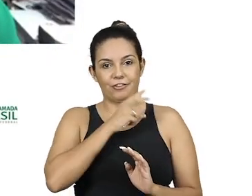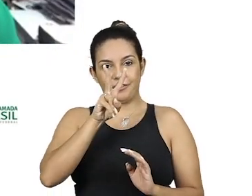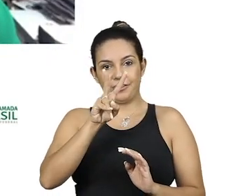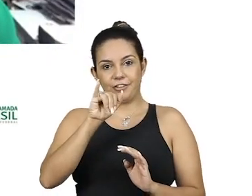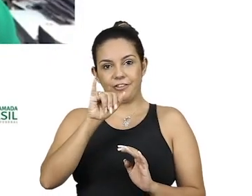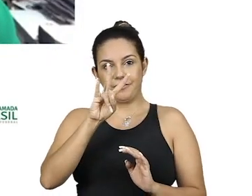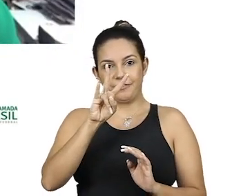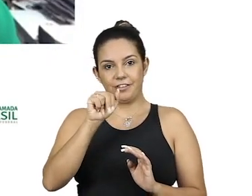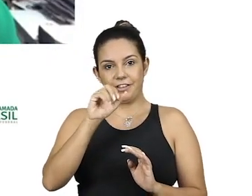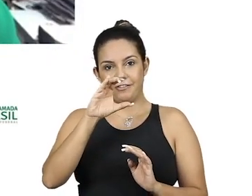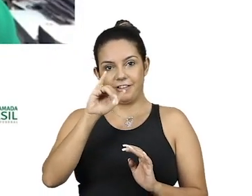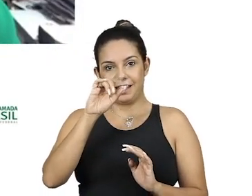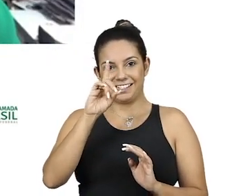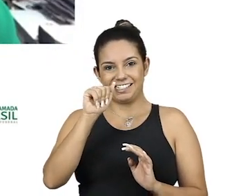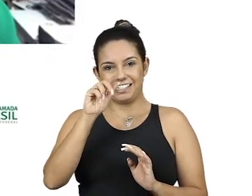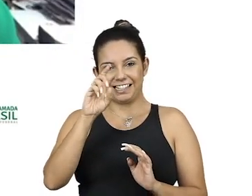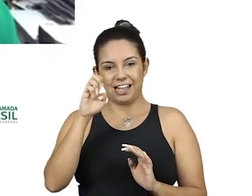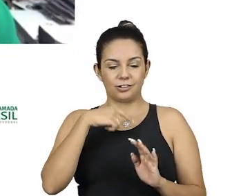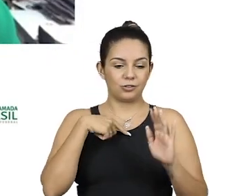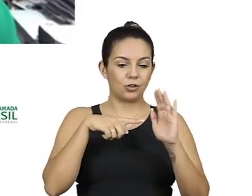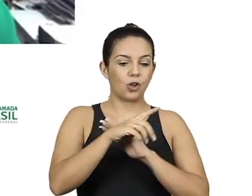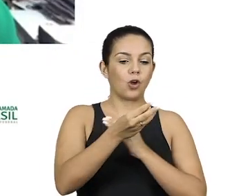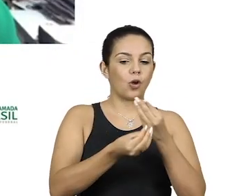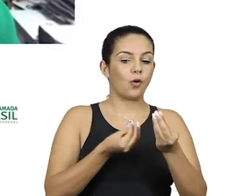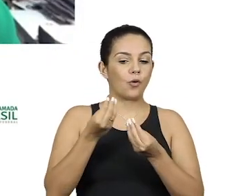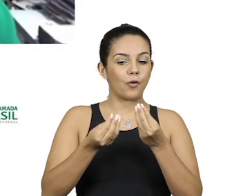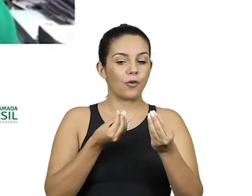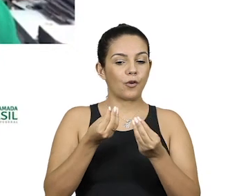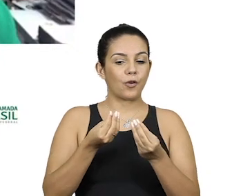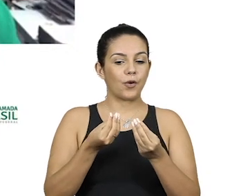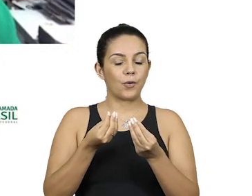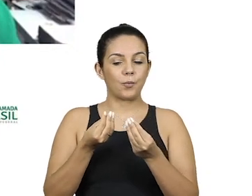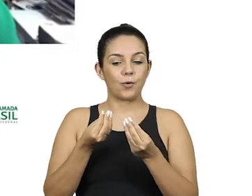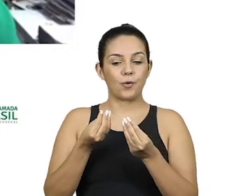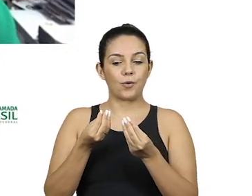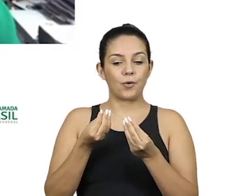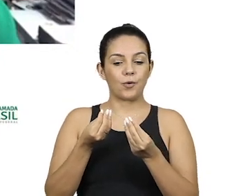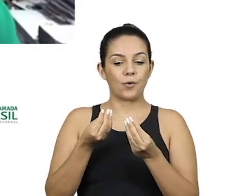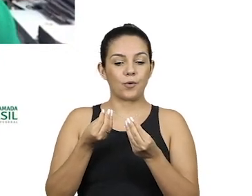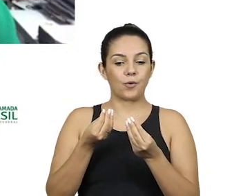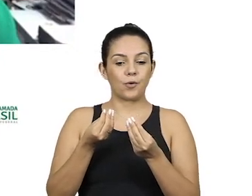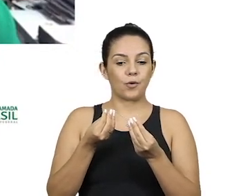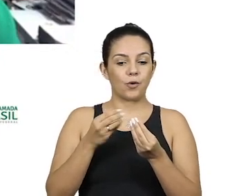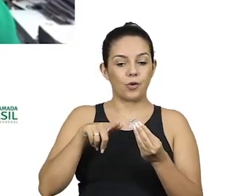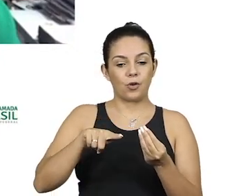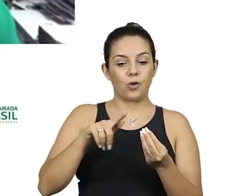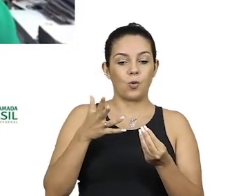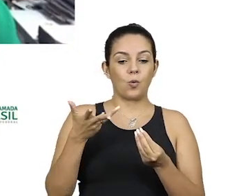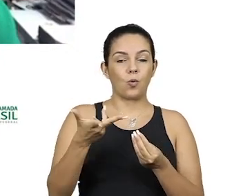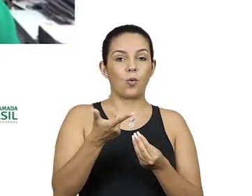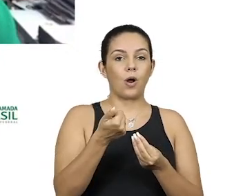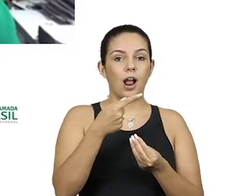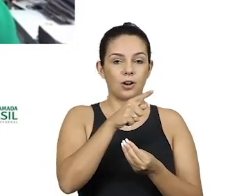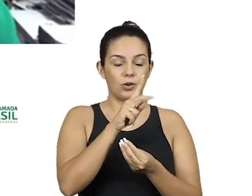vezes. Como definir qualidade nesse